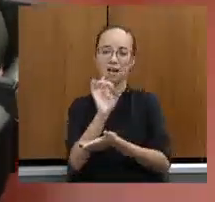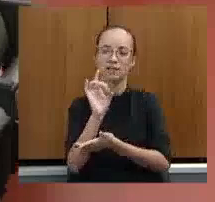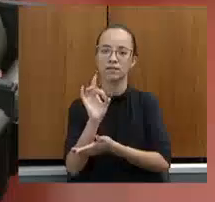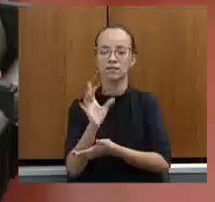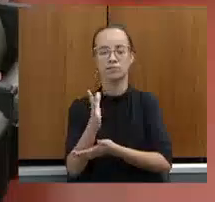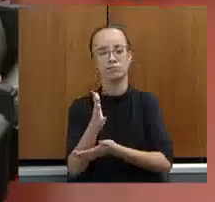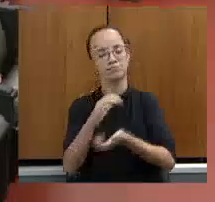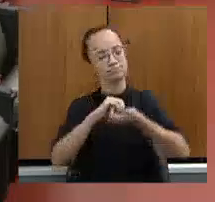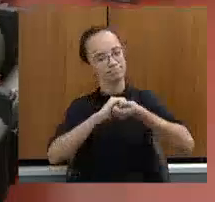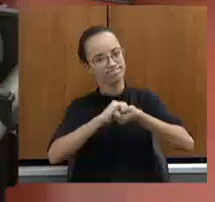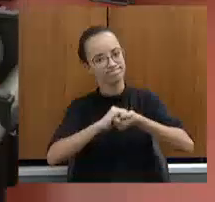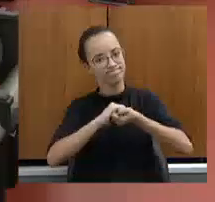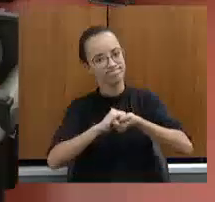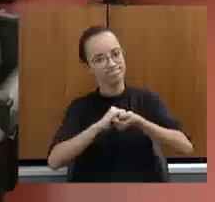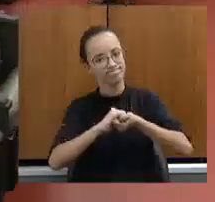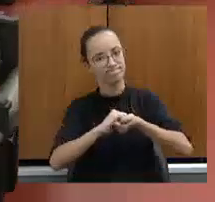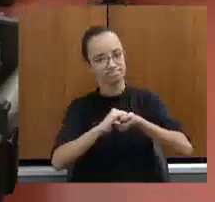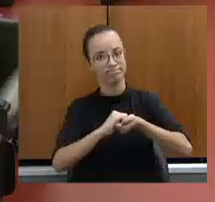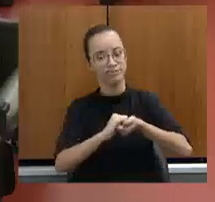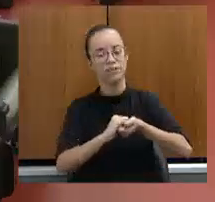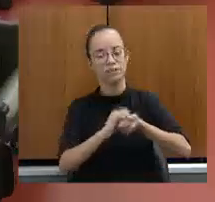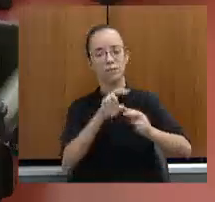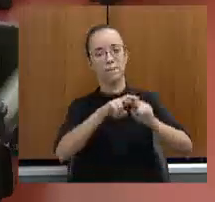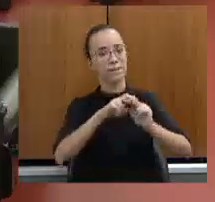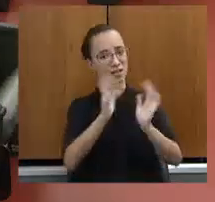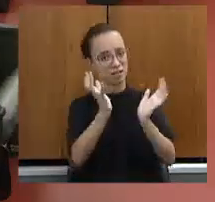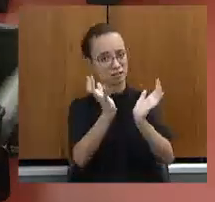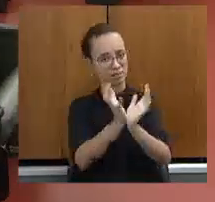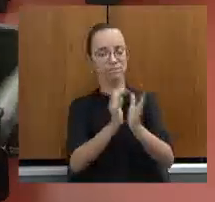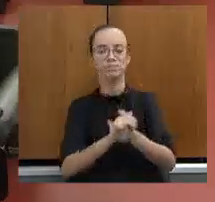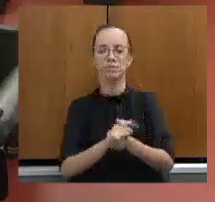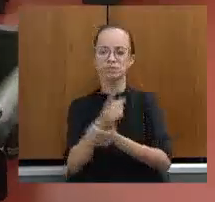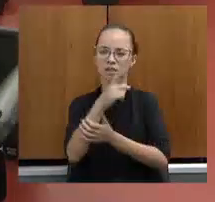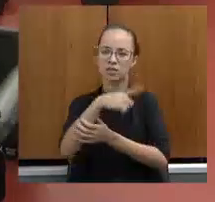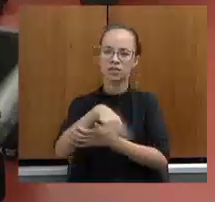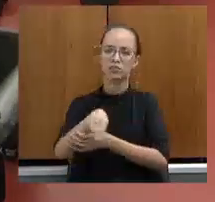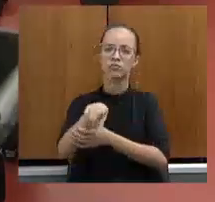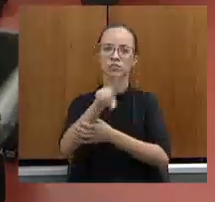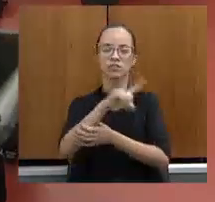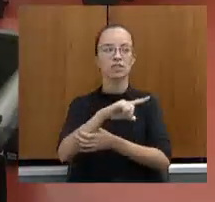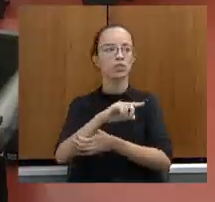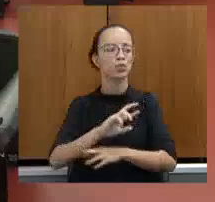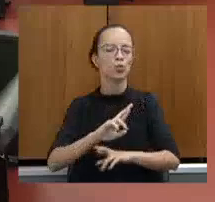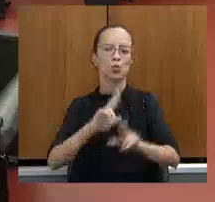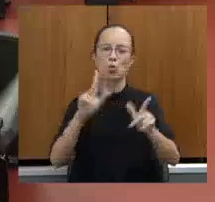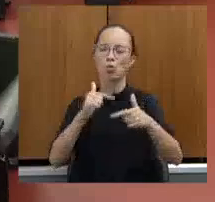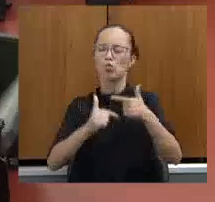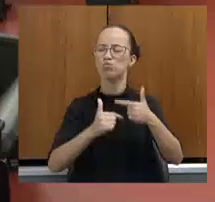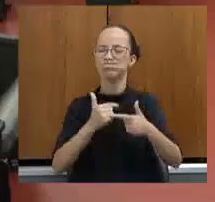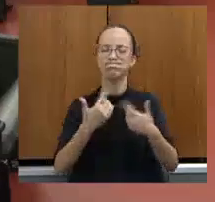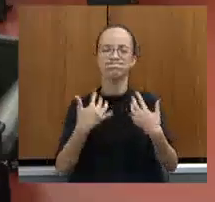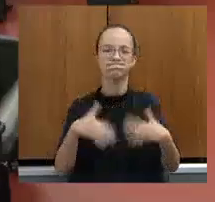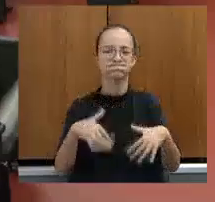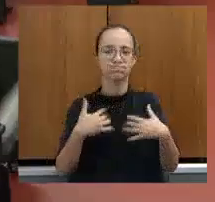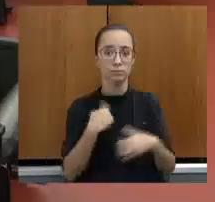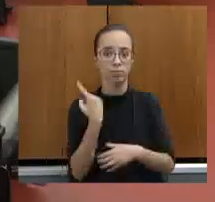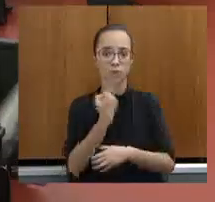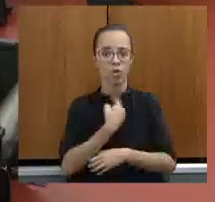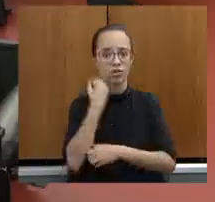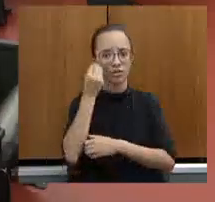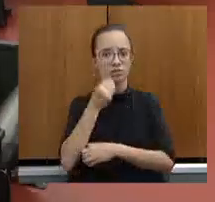sinta-se cumprimentado através da sua equipe vocês têm sido a diferença a gente experimentou